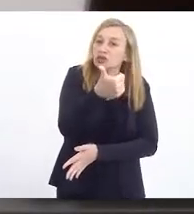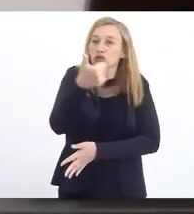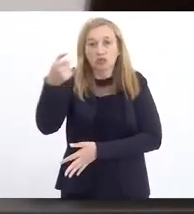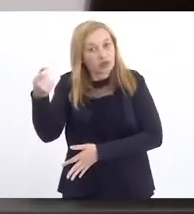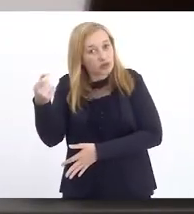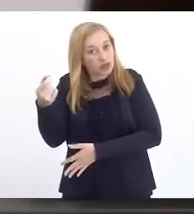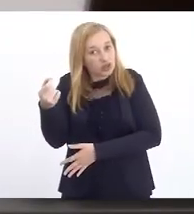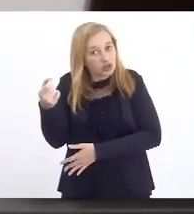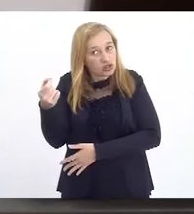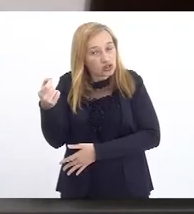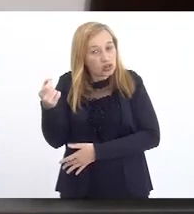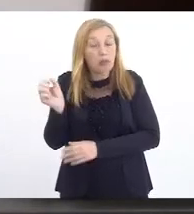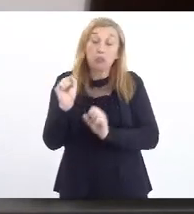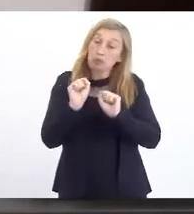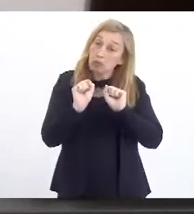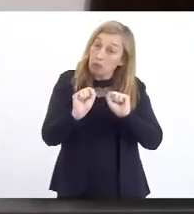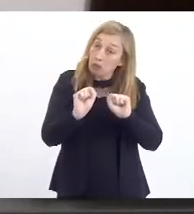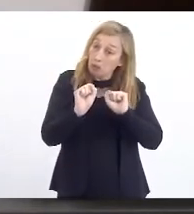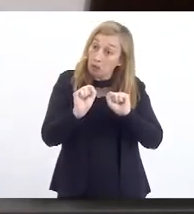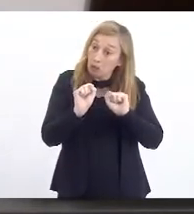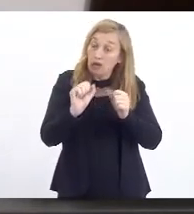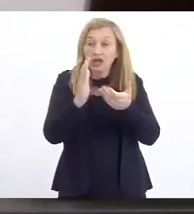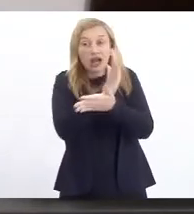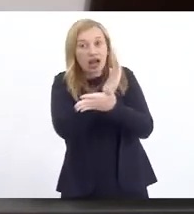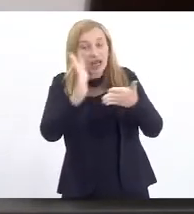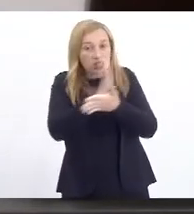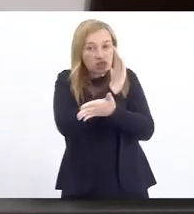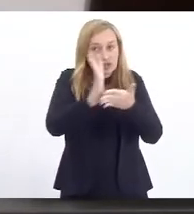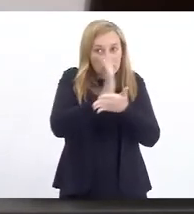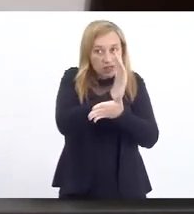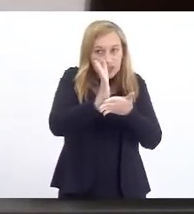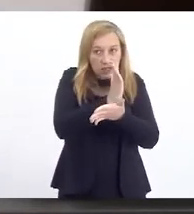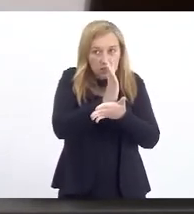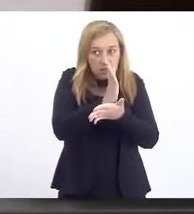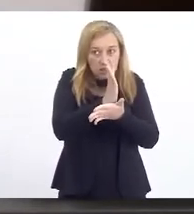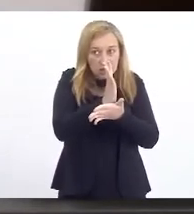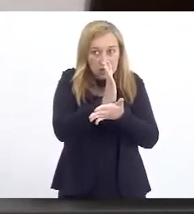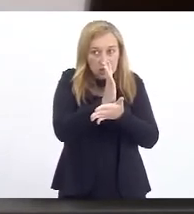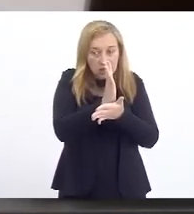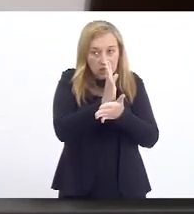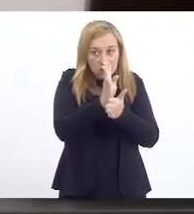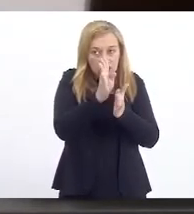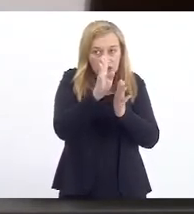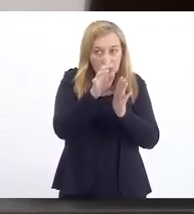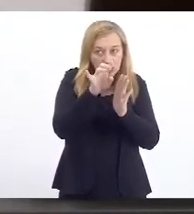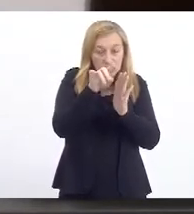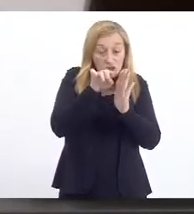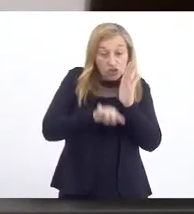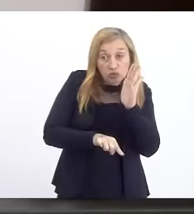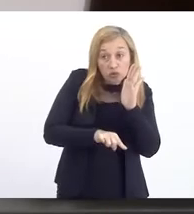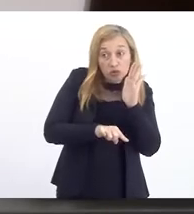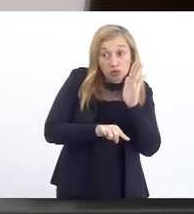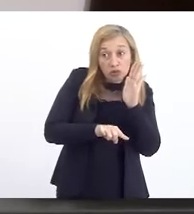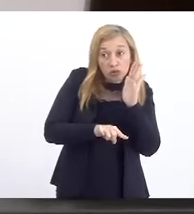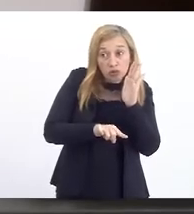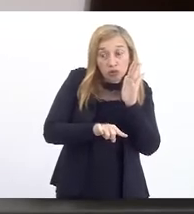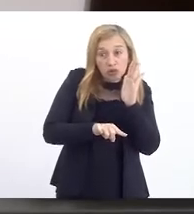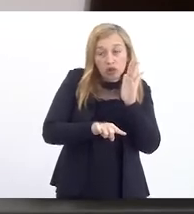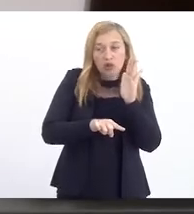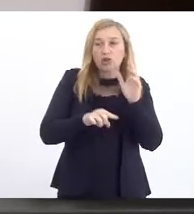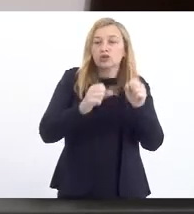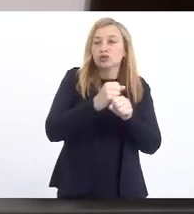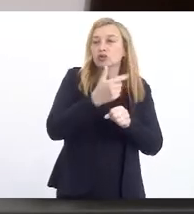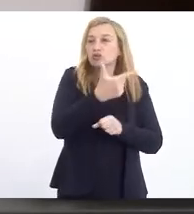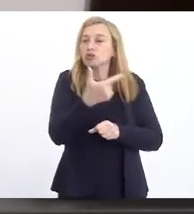2020, pode, às vezes, mergulhar, como o barril chegou lá em 2020,